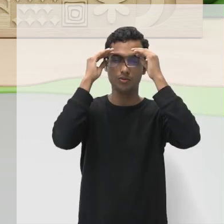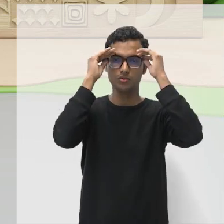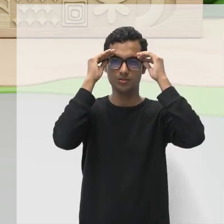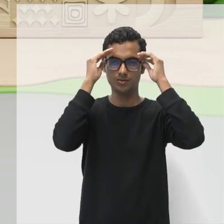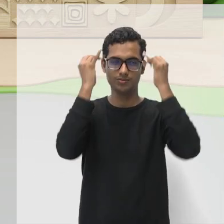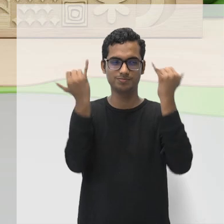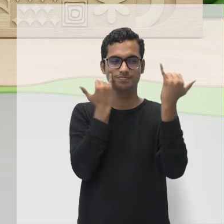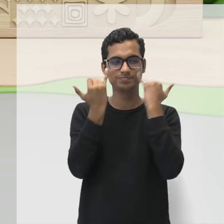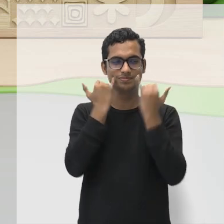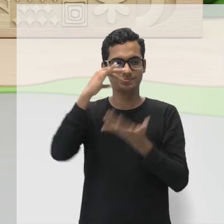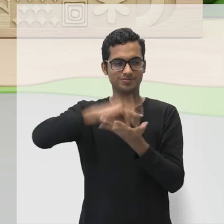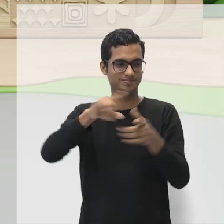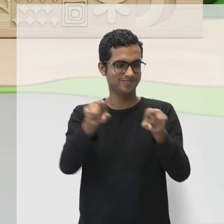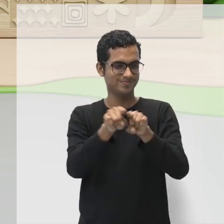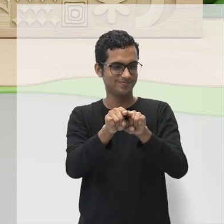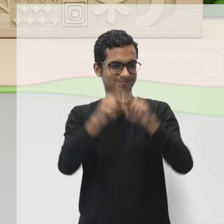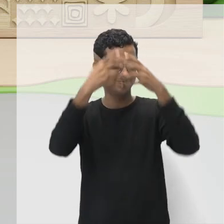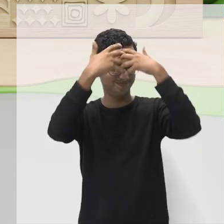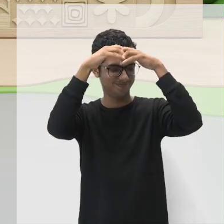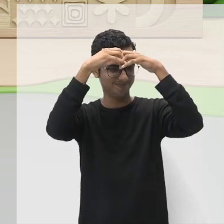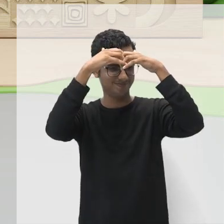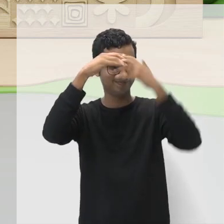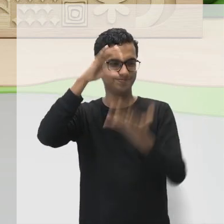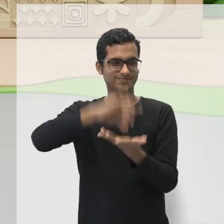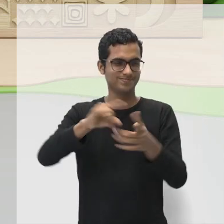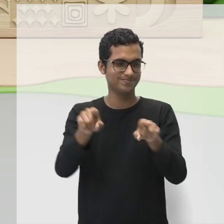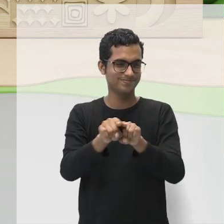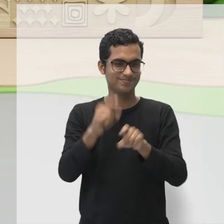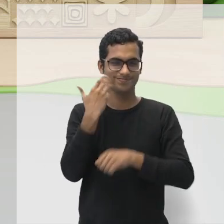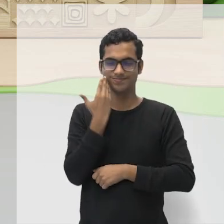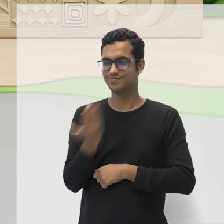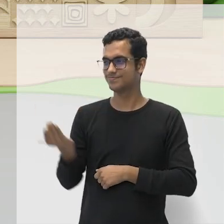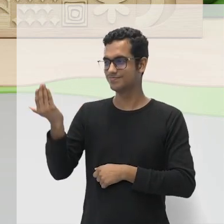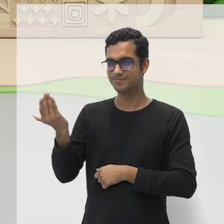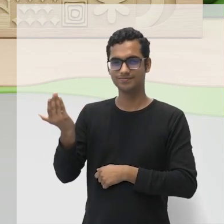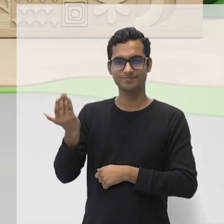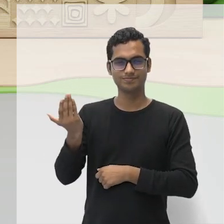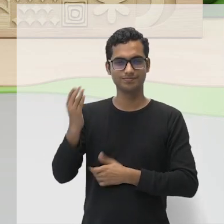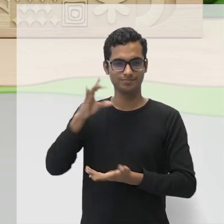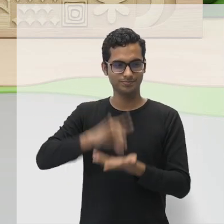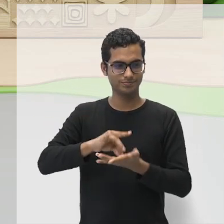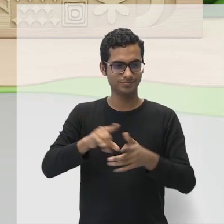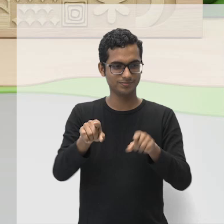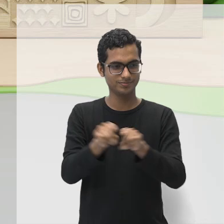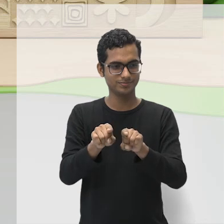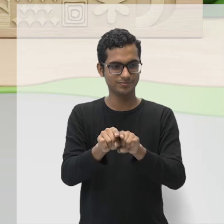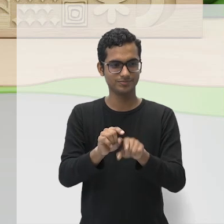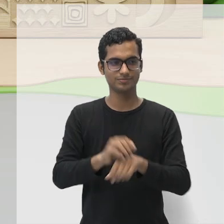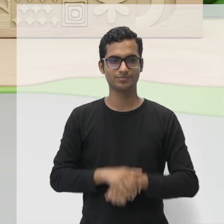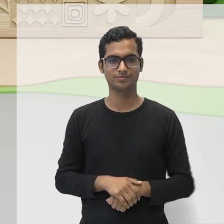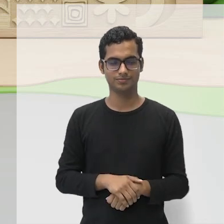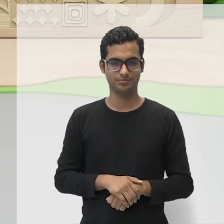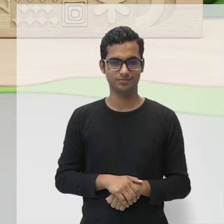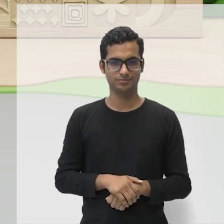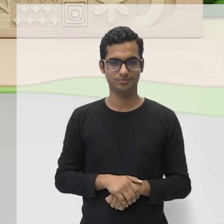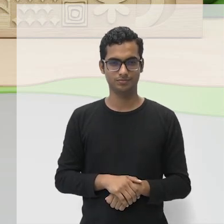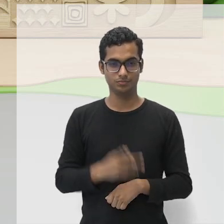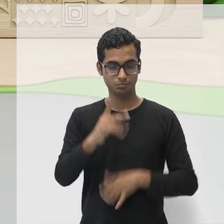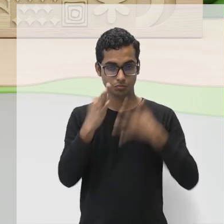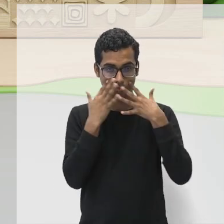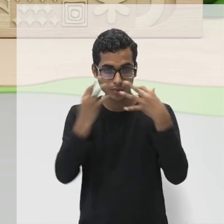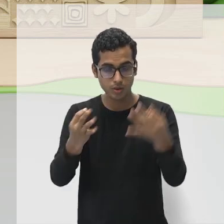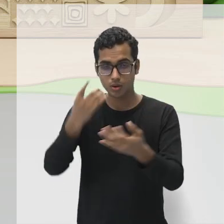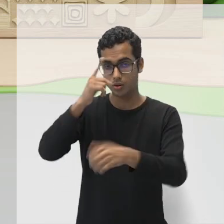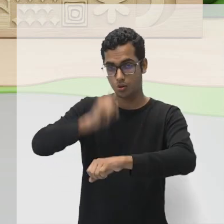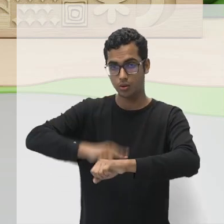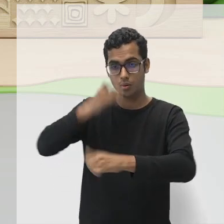todos estão prestando atenção para a aula da professora, né? E nesse momento aí, a tua atenção é só para a aula.